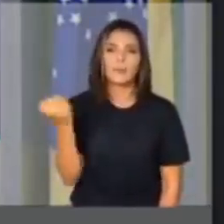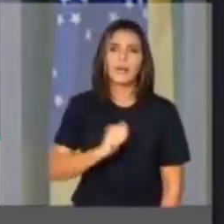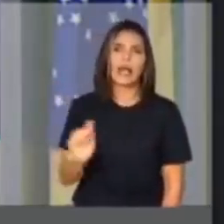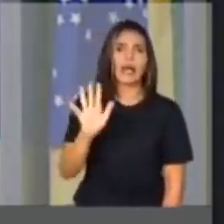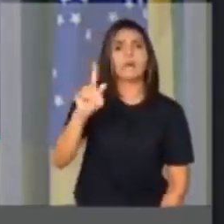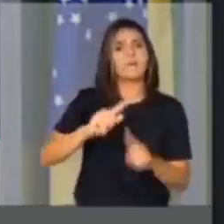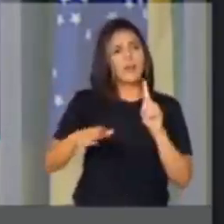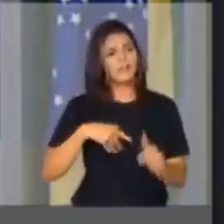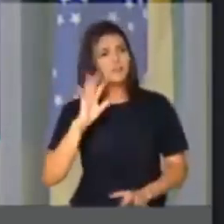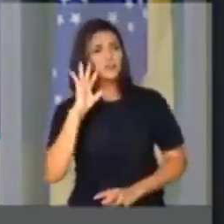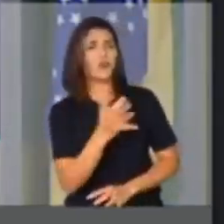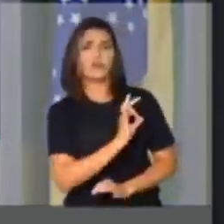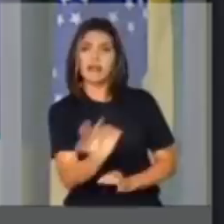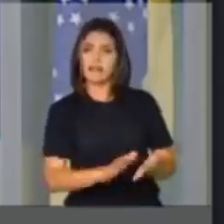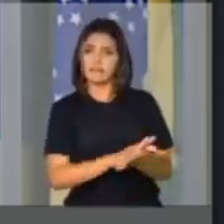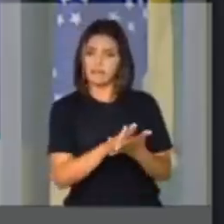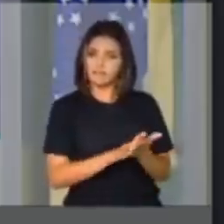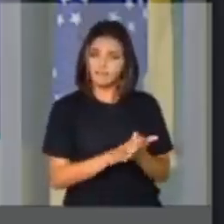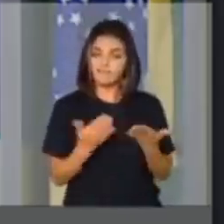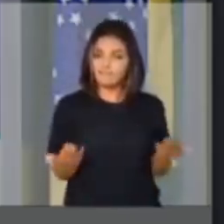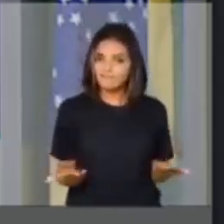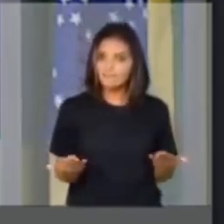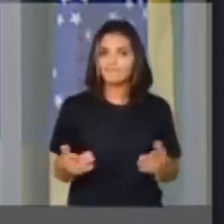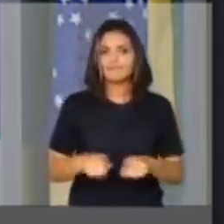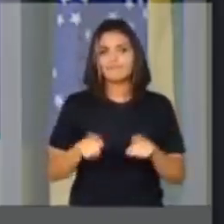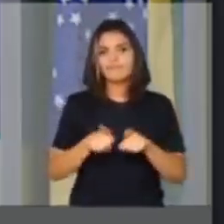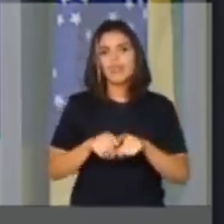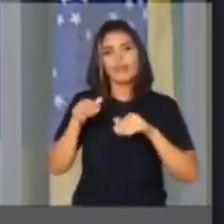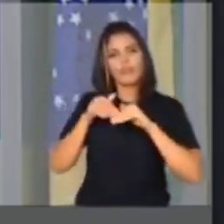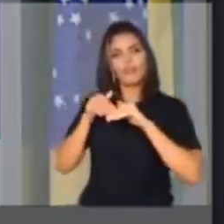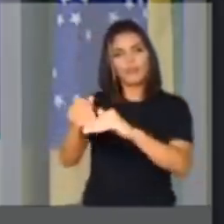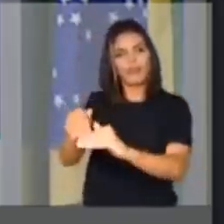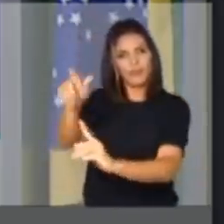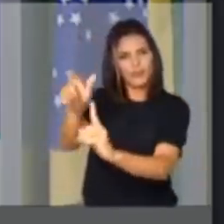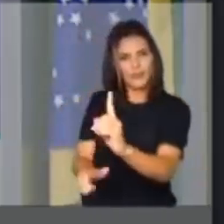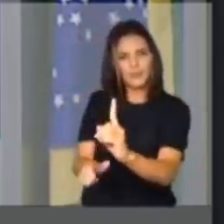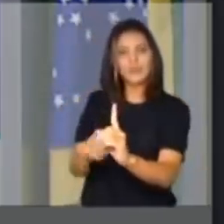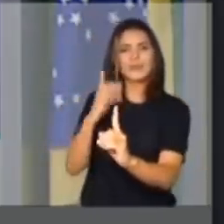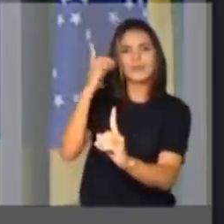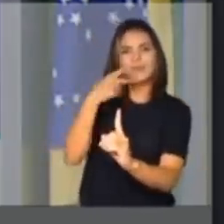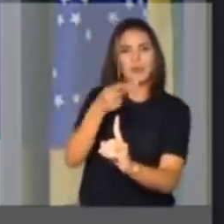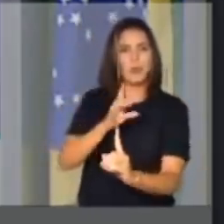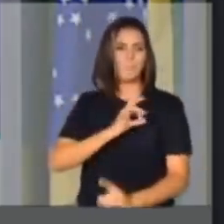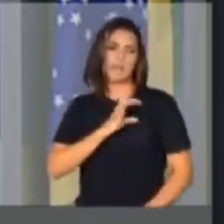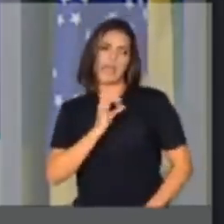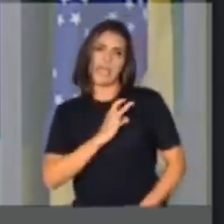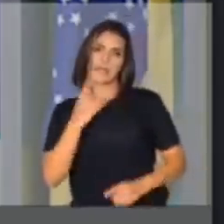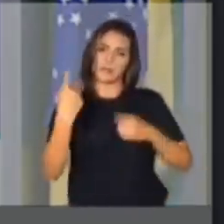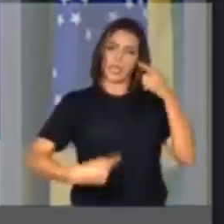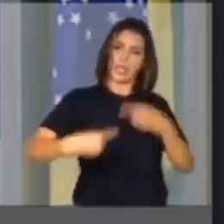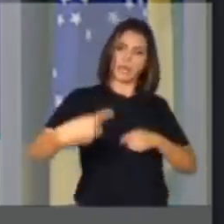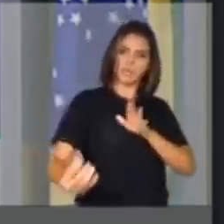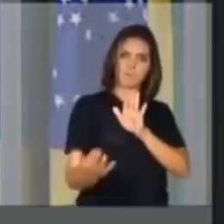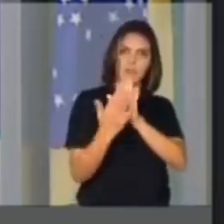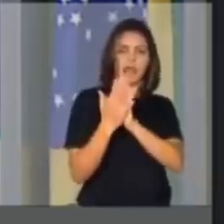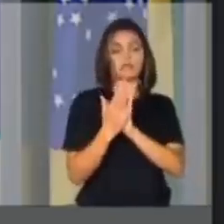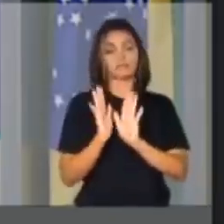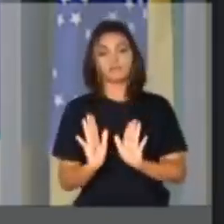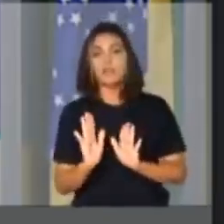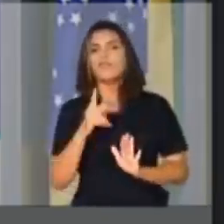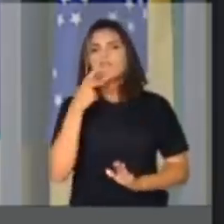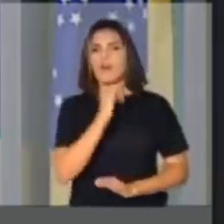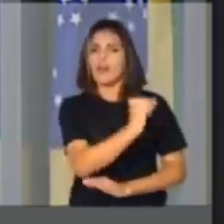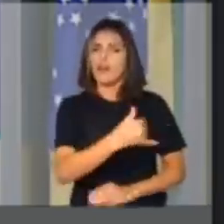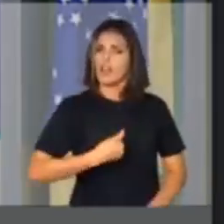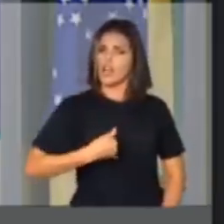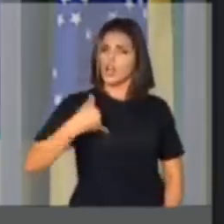solução. E para terminar de rebater o parlamentar que falou sobre medo ou não de debates, eu digo que tenho muito orgulho